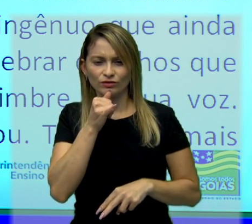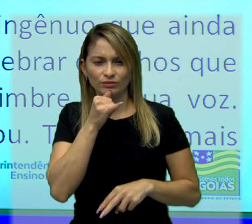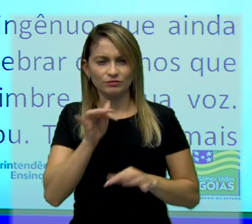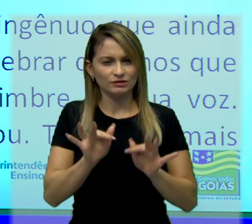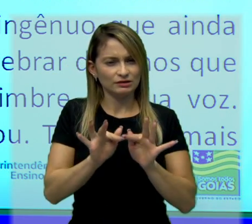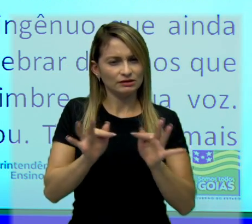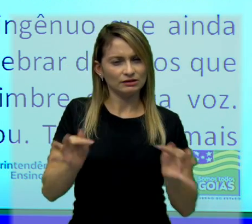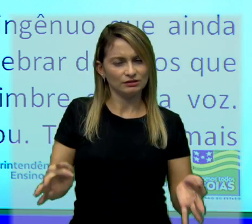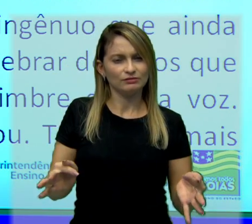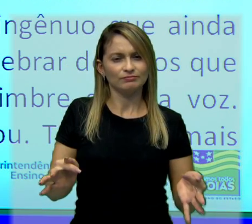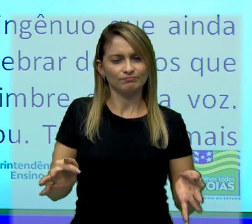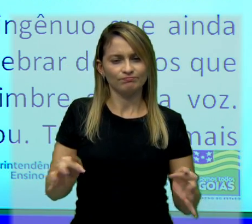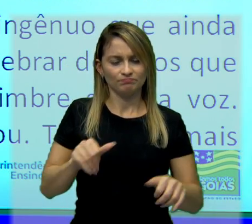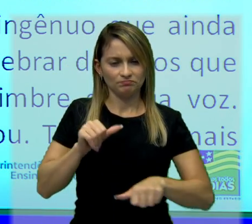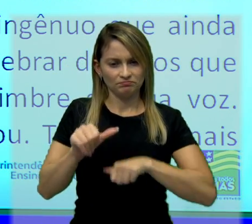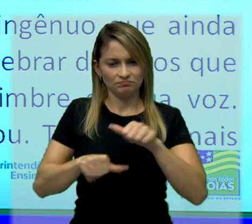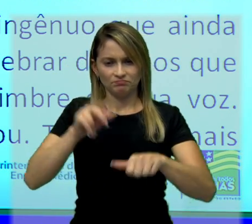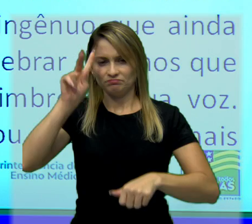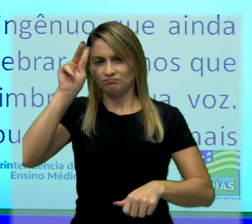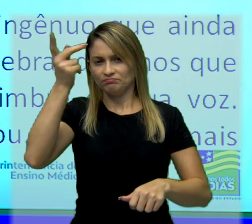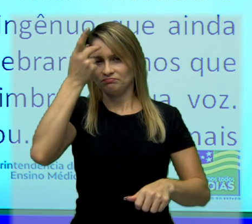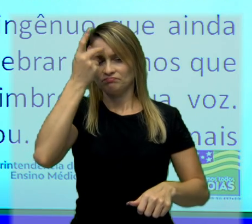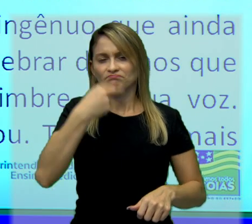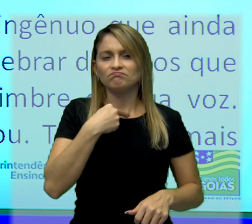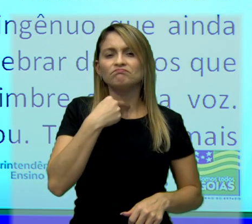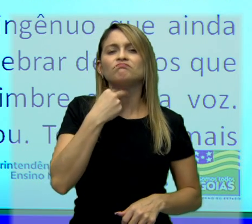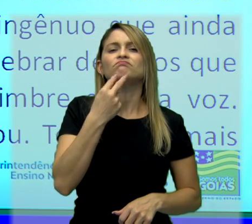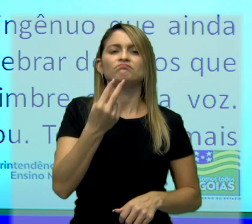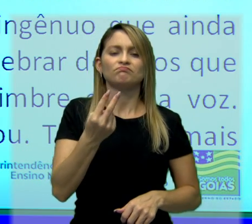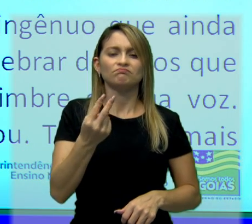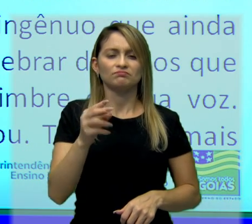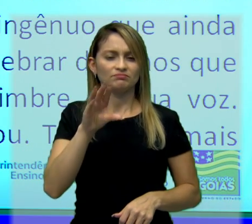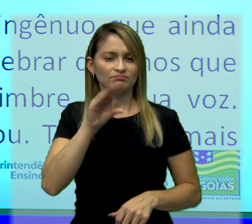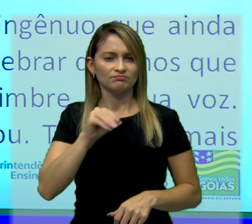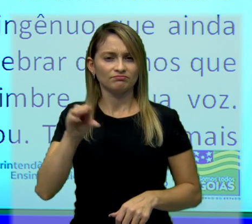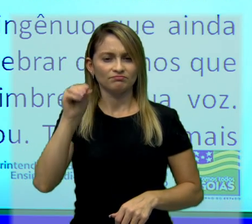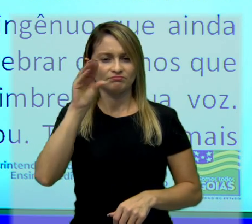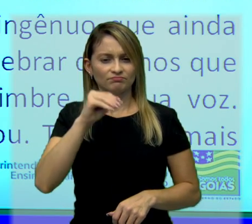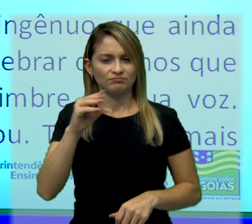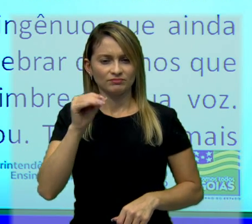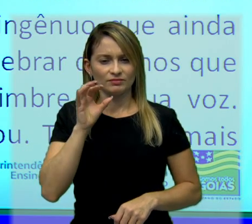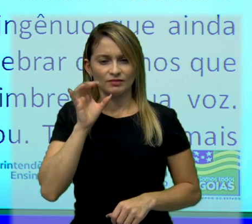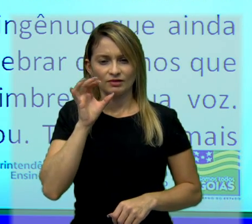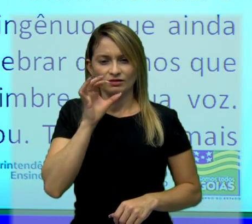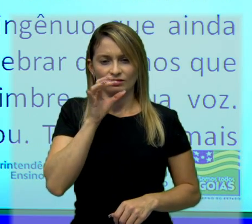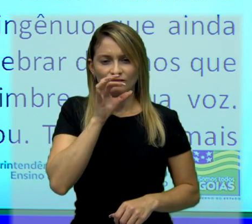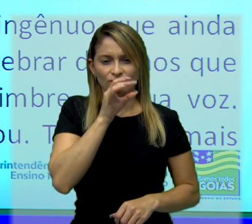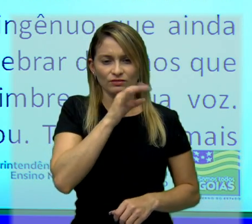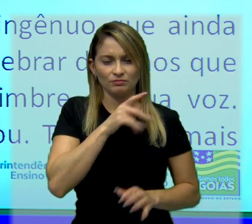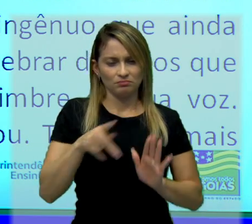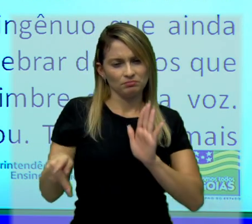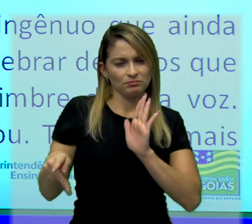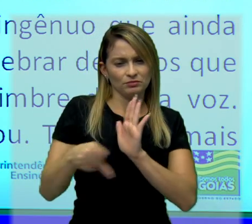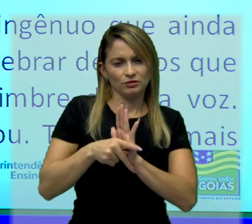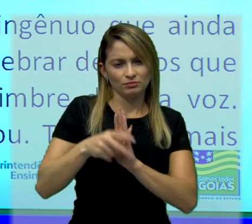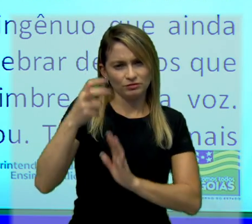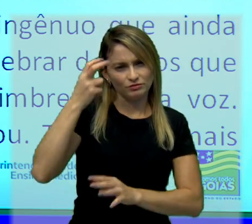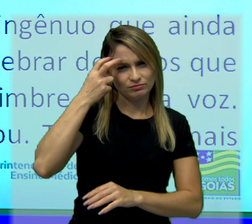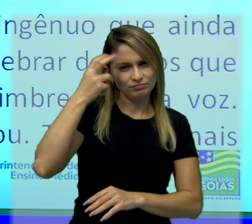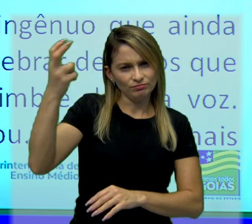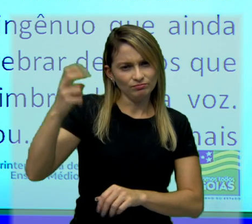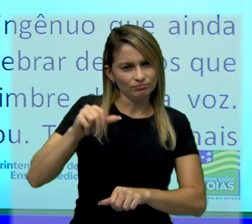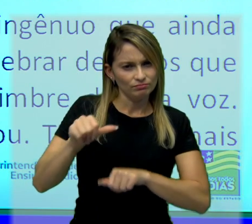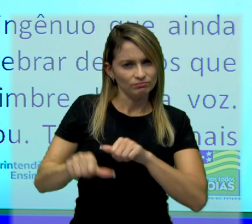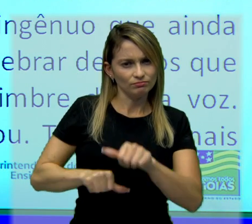toa, gratuitamente. Modificou-se o timbre de sua voz. Ficou mais quente. A